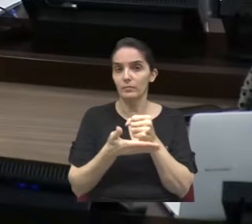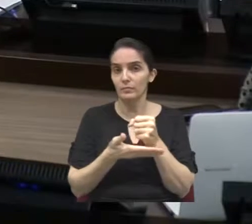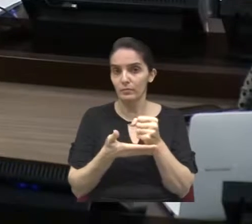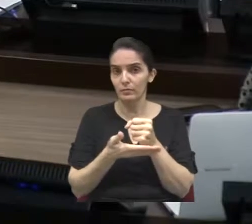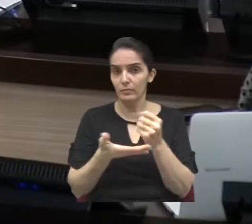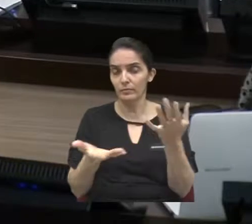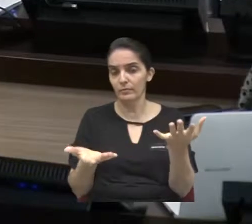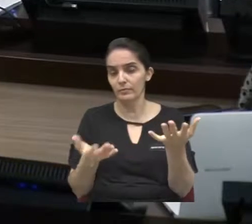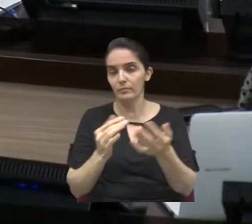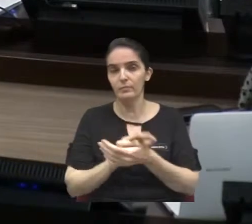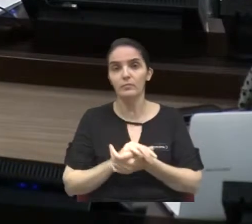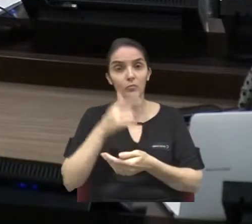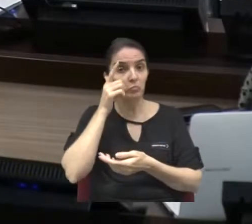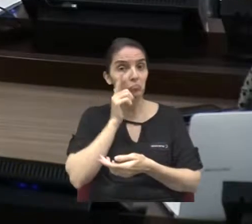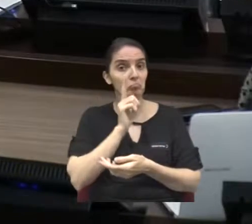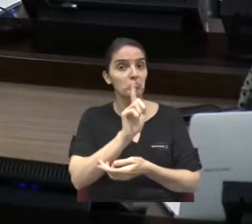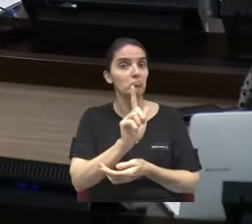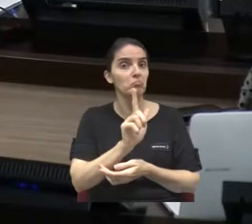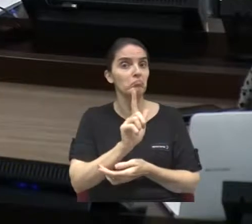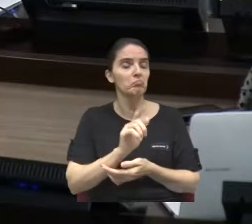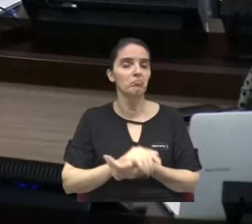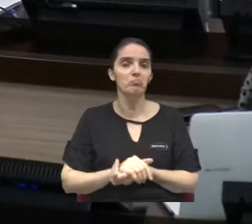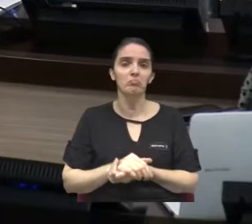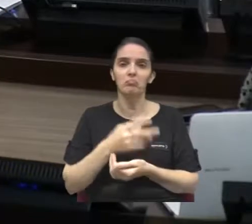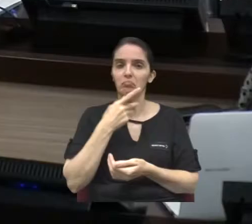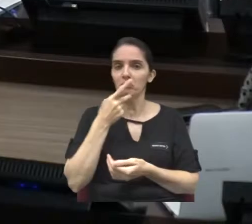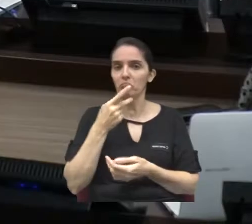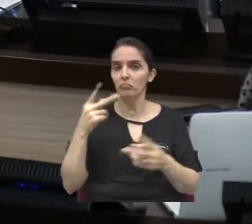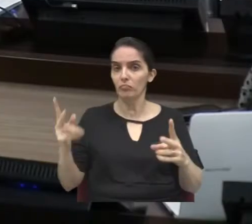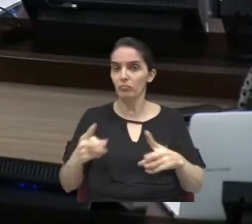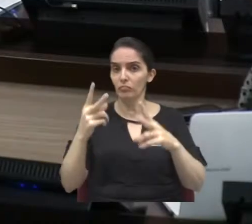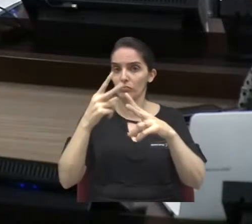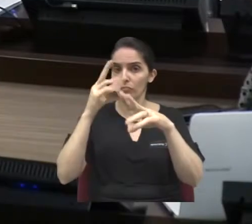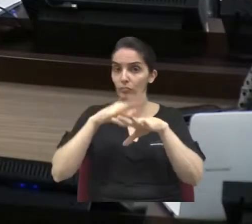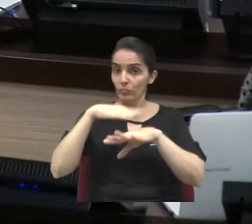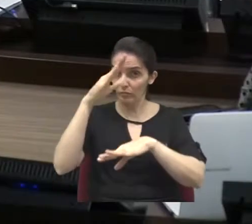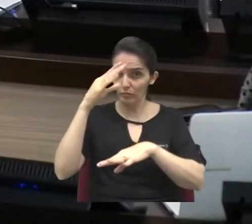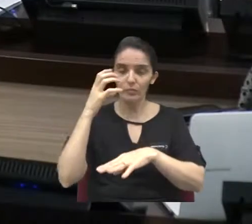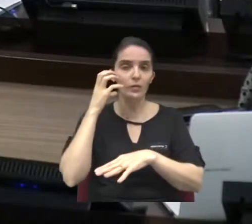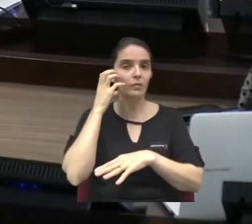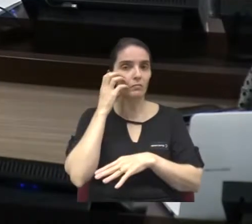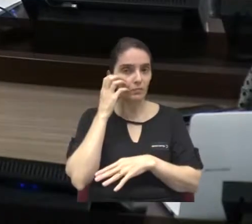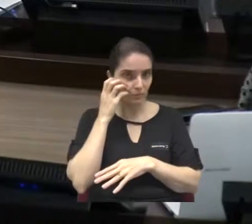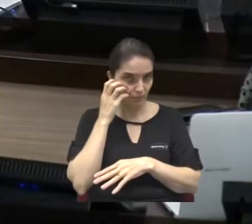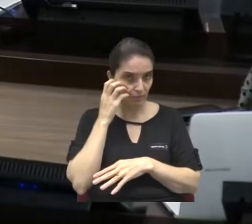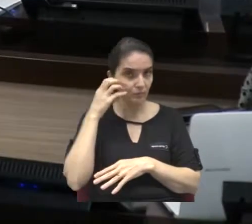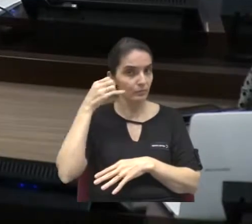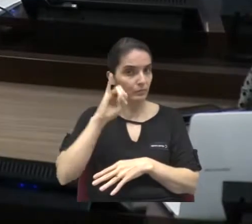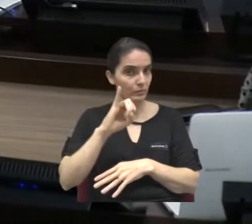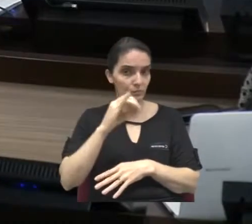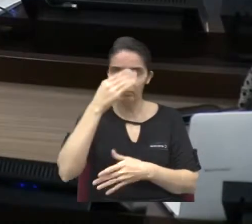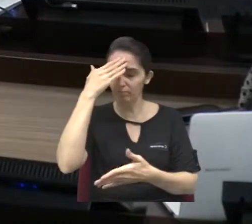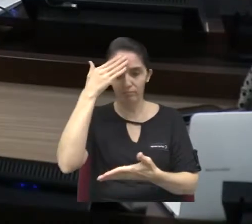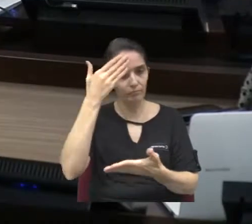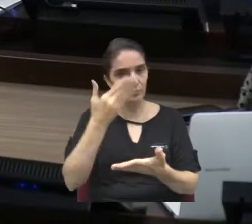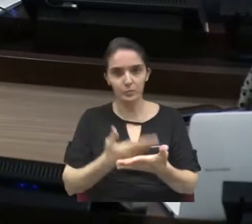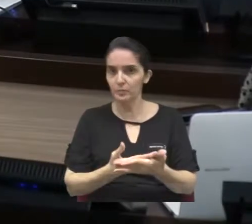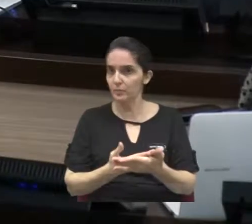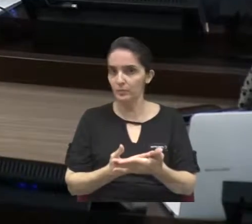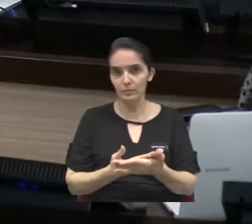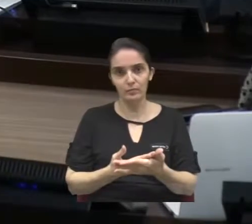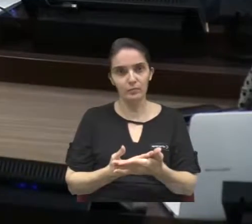Conseguimos, e aqui nem digo conseguimos, a vitória foi muito do Dr. Marcelo, que se não tivesse acreditado, se não tivesse judicializado a